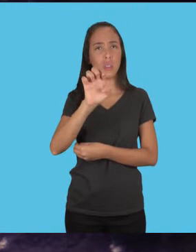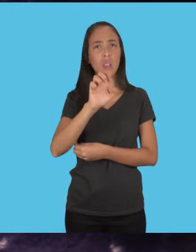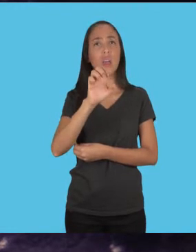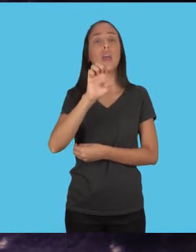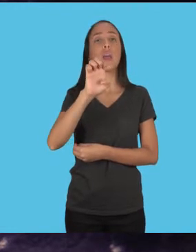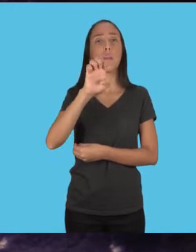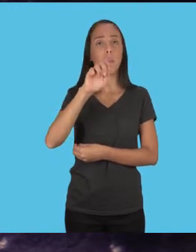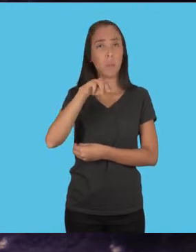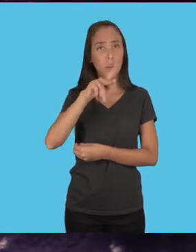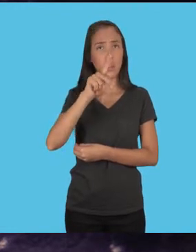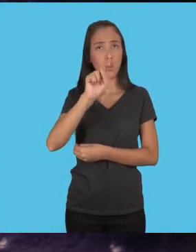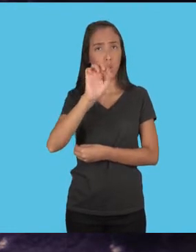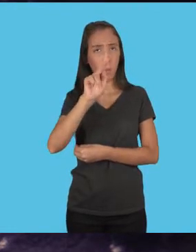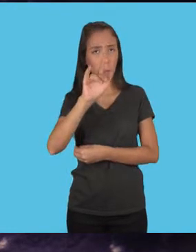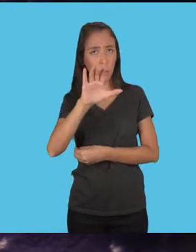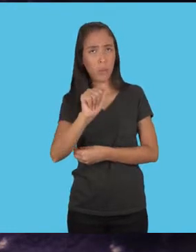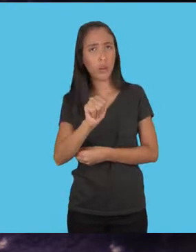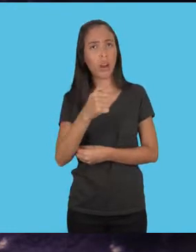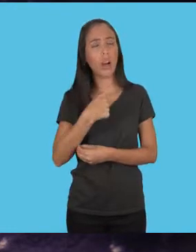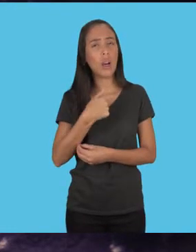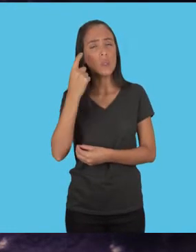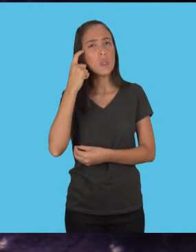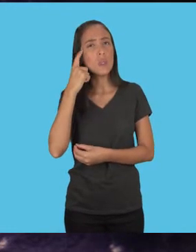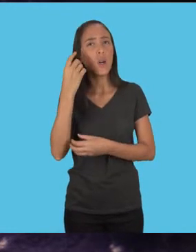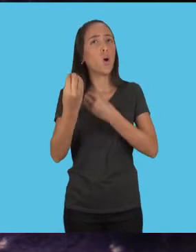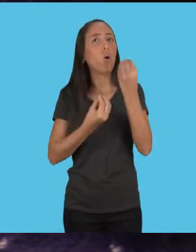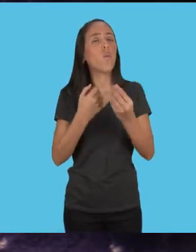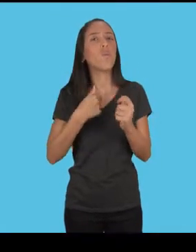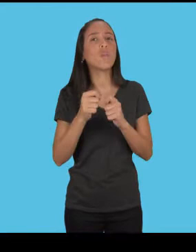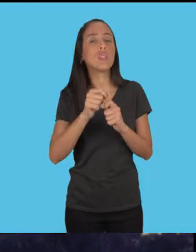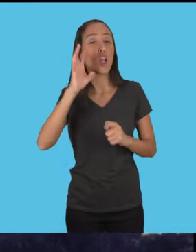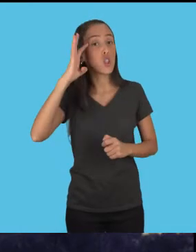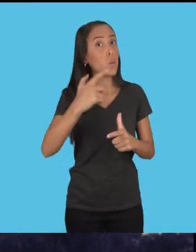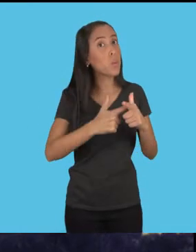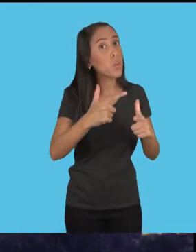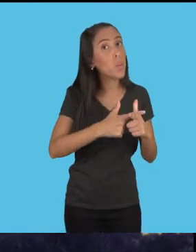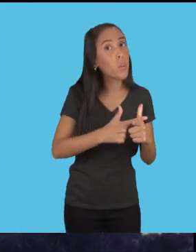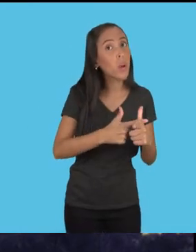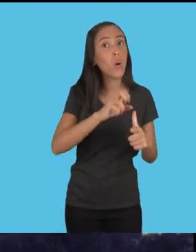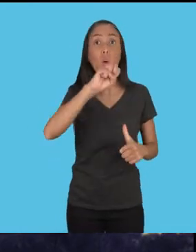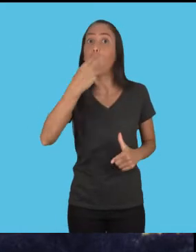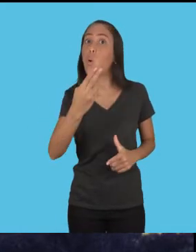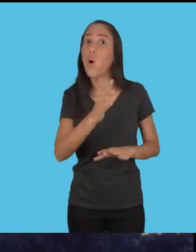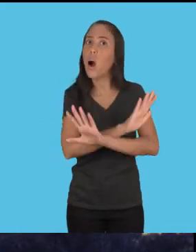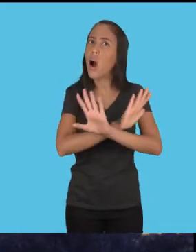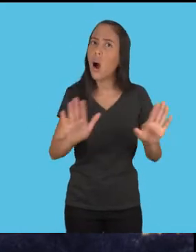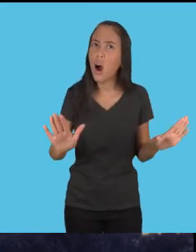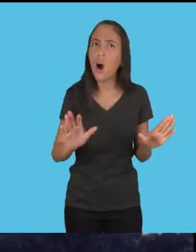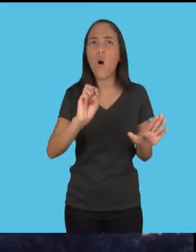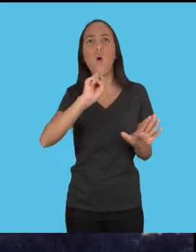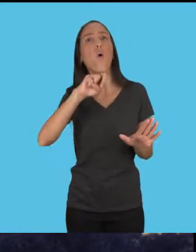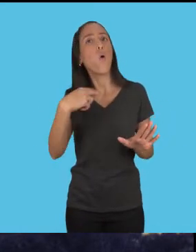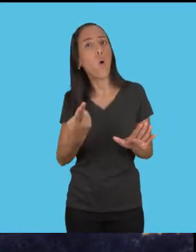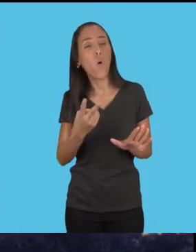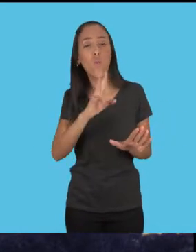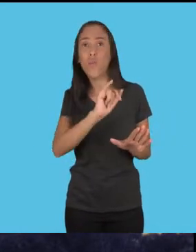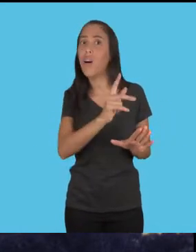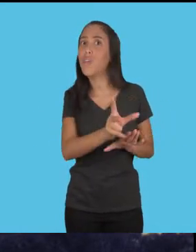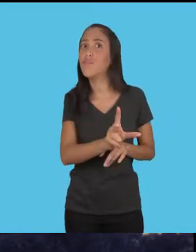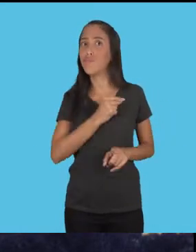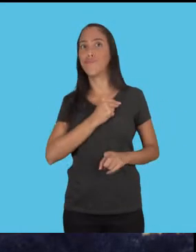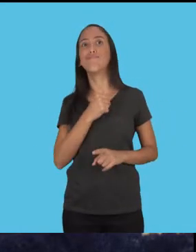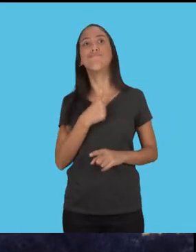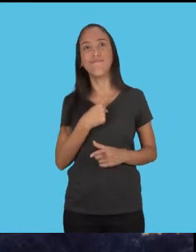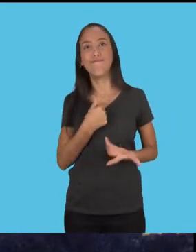seguinte: ou eu resolvo o problema da esquistossomíase, ou eu acabo com a esquistossomíase na Tunísia, ou a esquistossomíase acaba comigo.